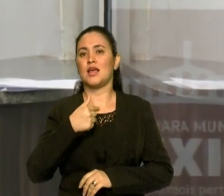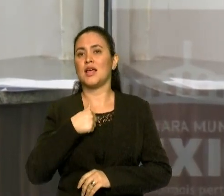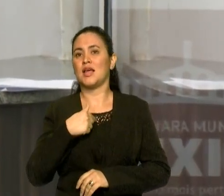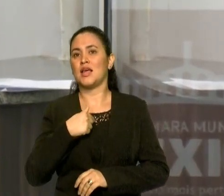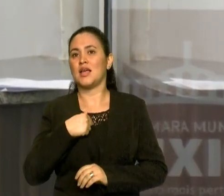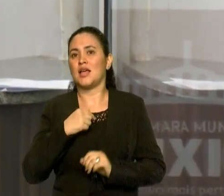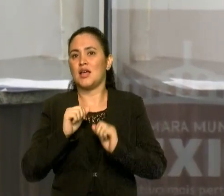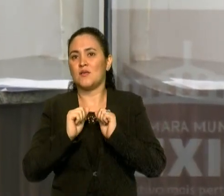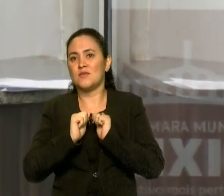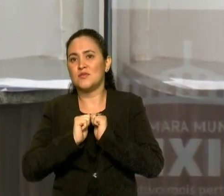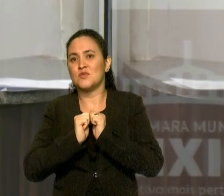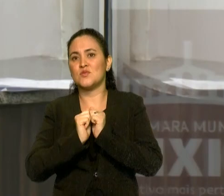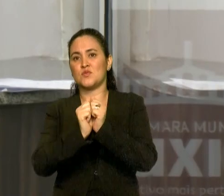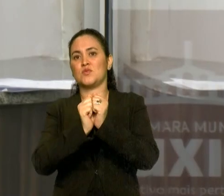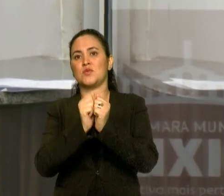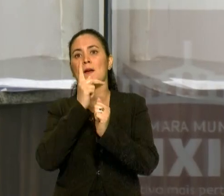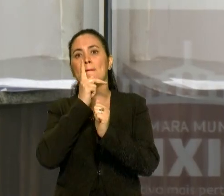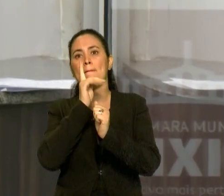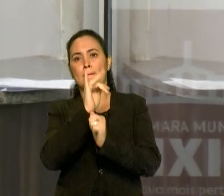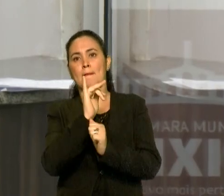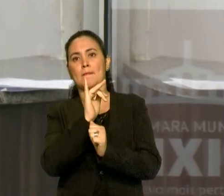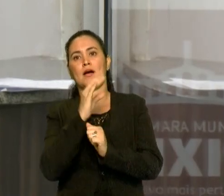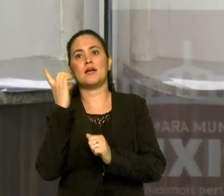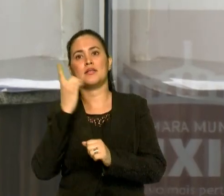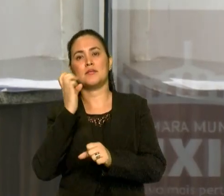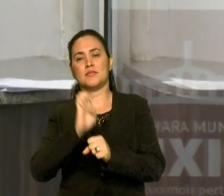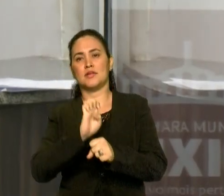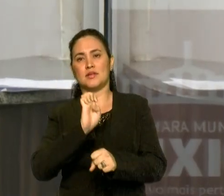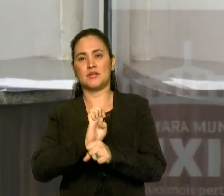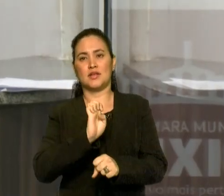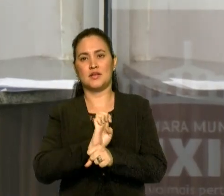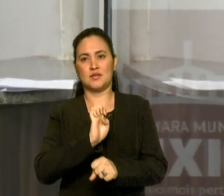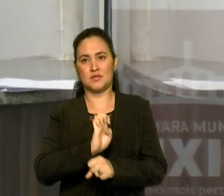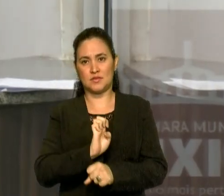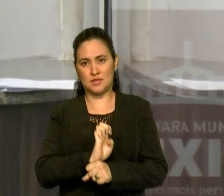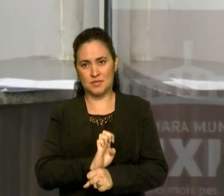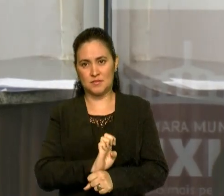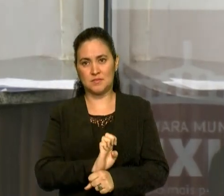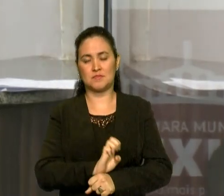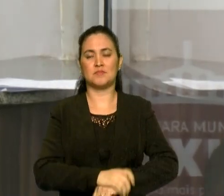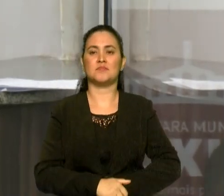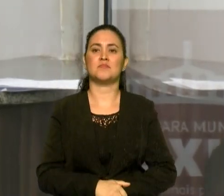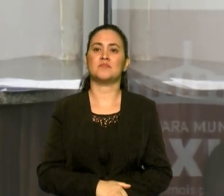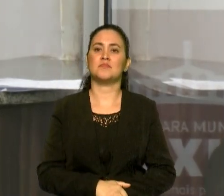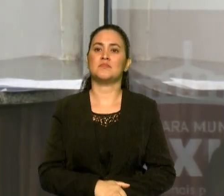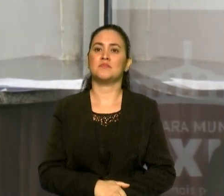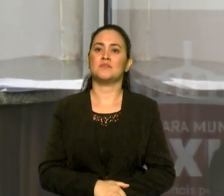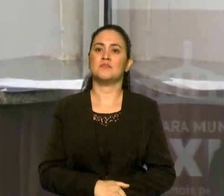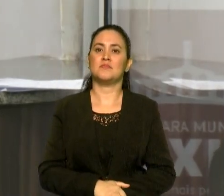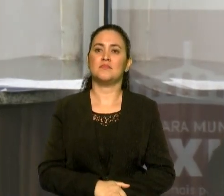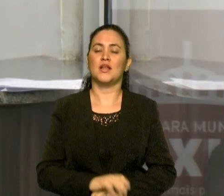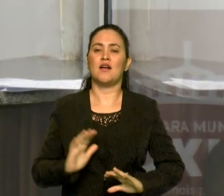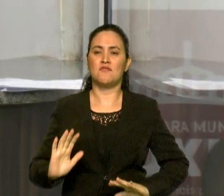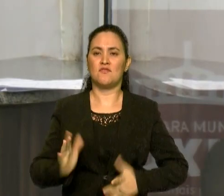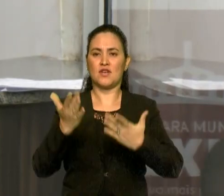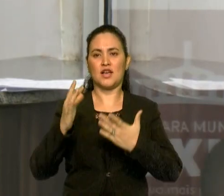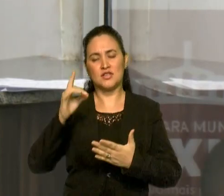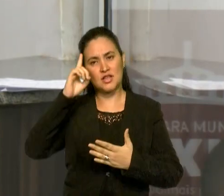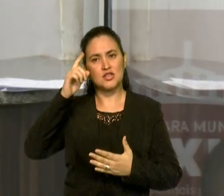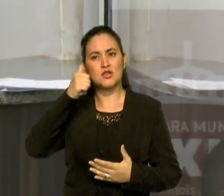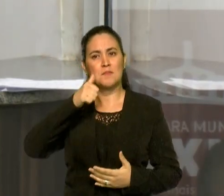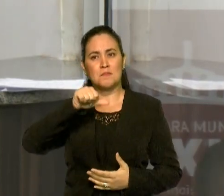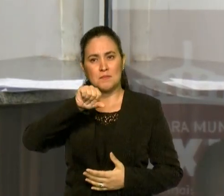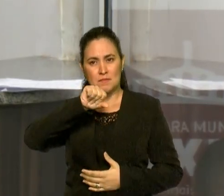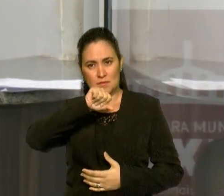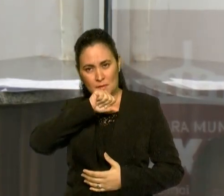no tempo do seu pai como deputado estadual. Eu tinha a minha mãe, as festas do Dia das Mães, então tudo é